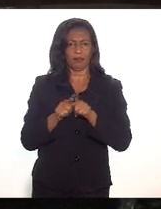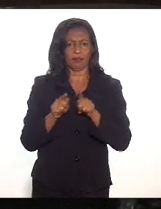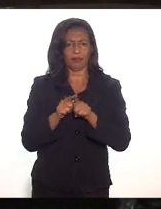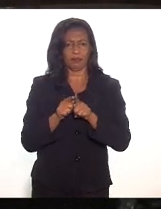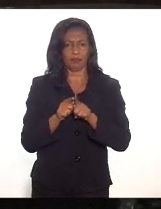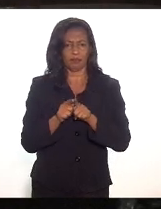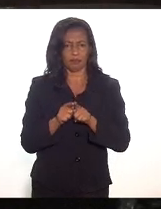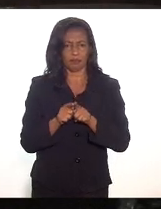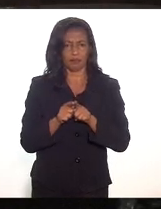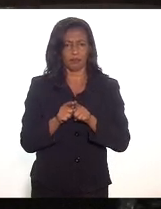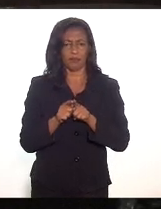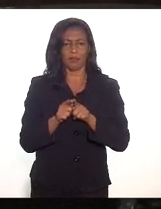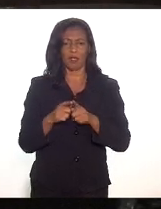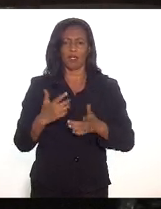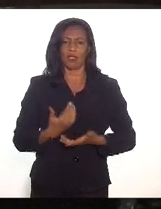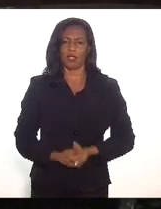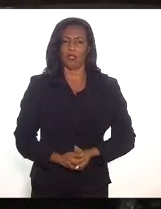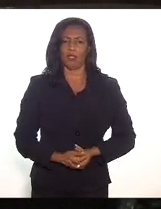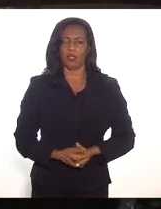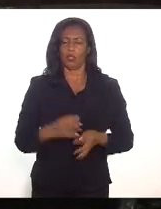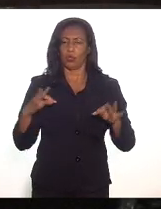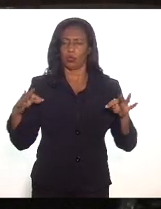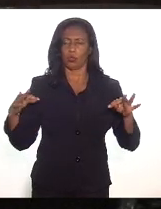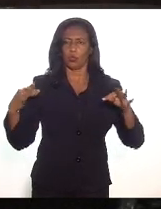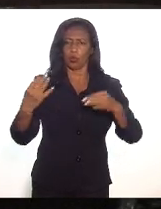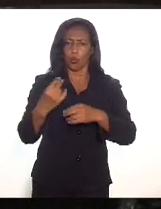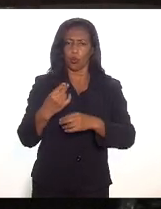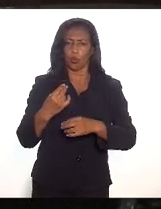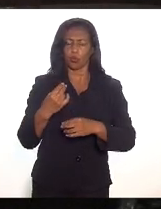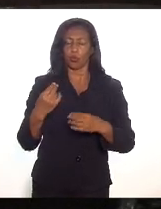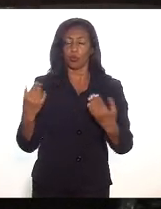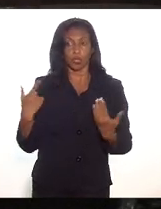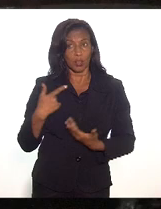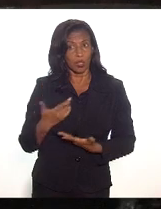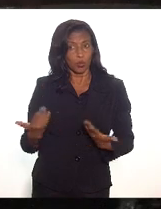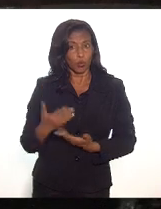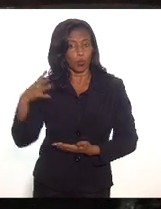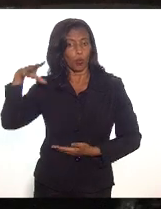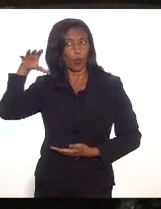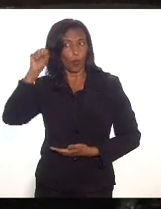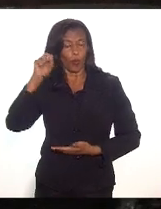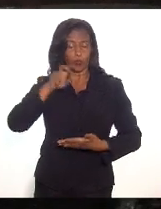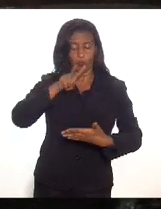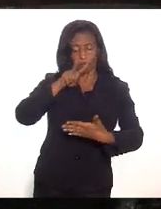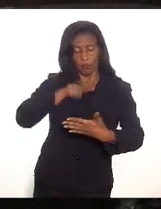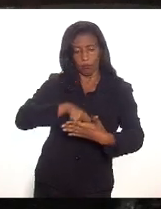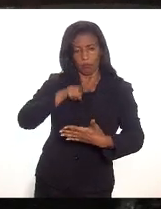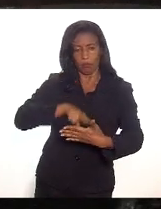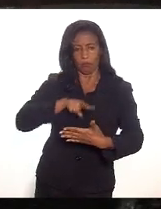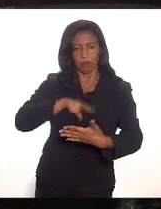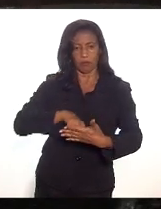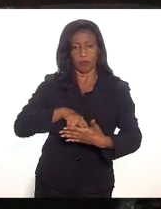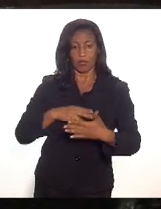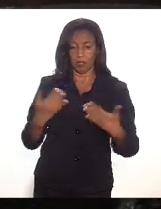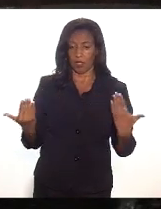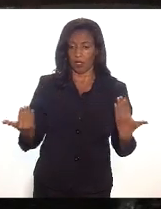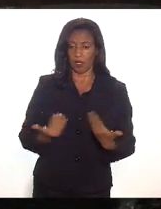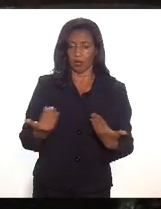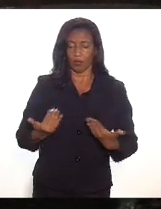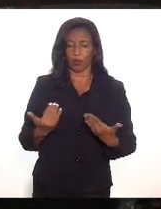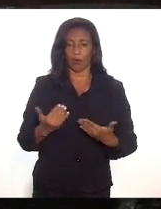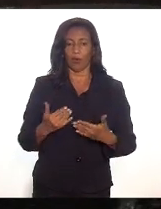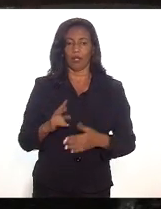o que diz todos que eu ouço e leio que agora